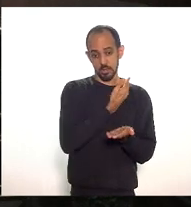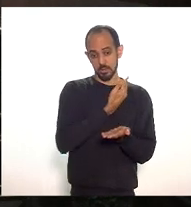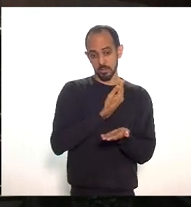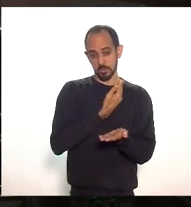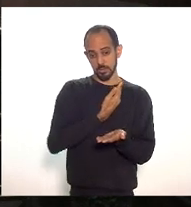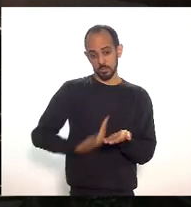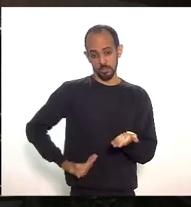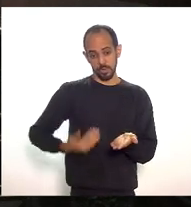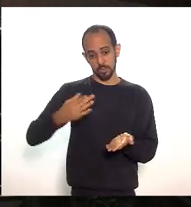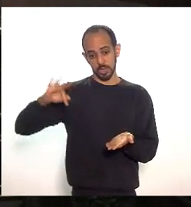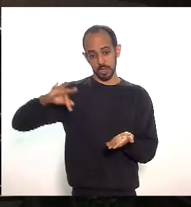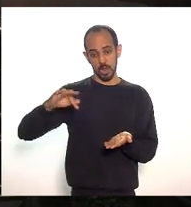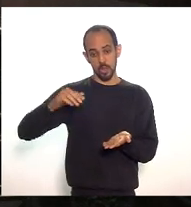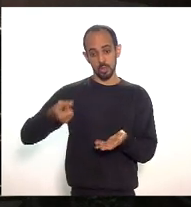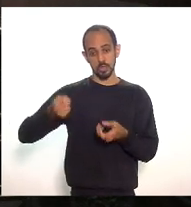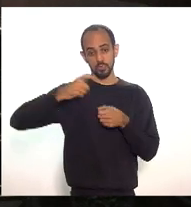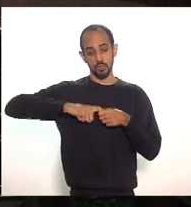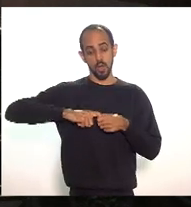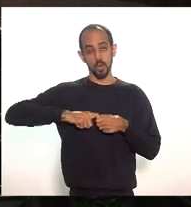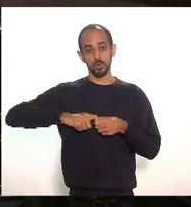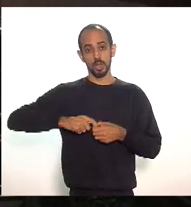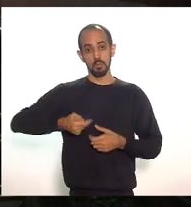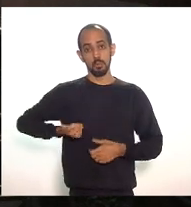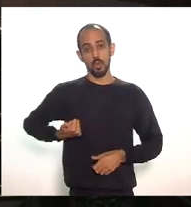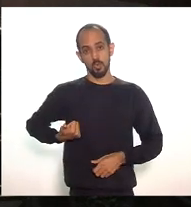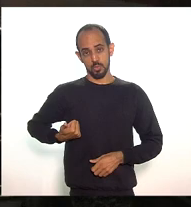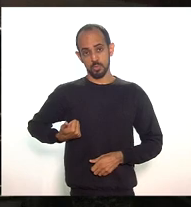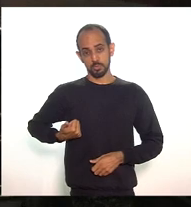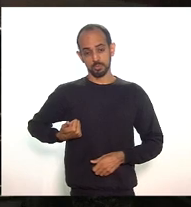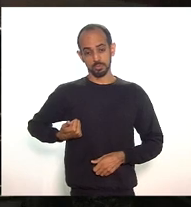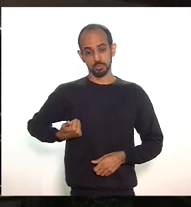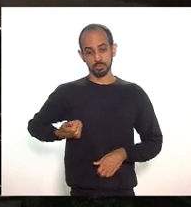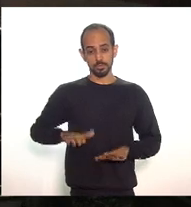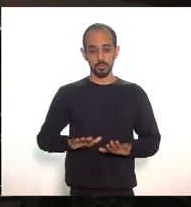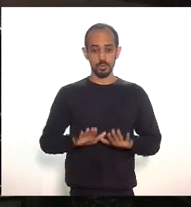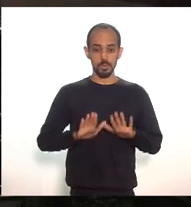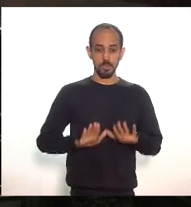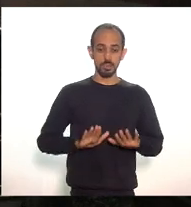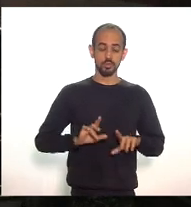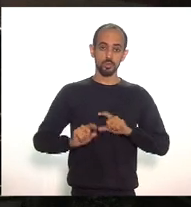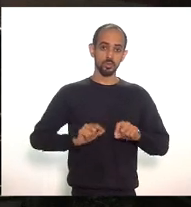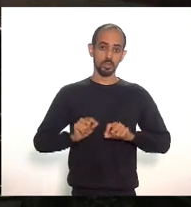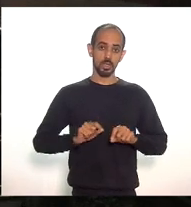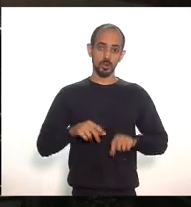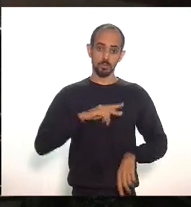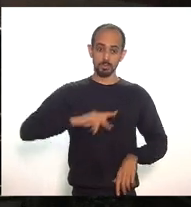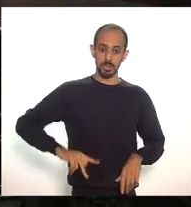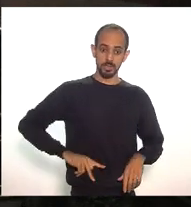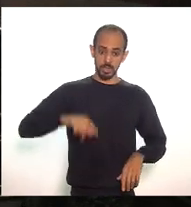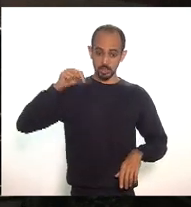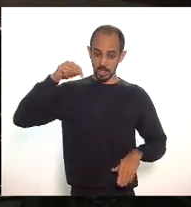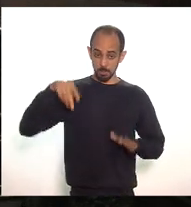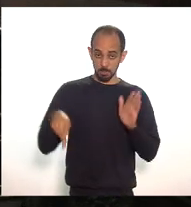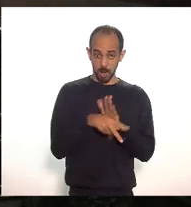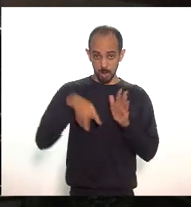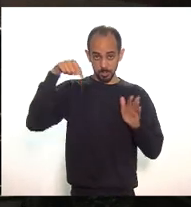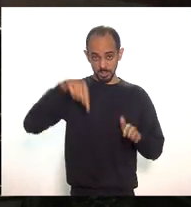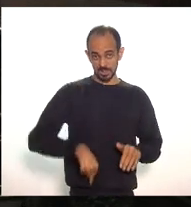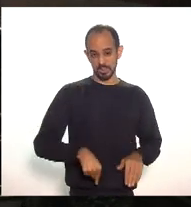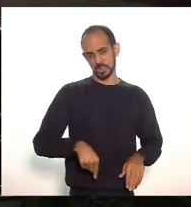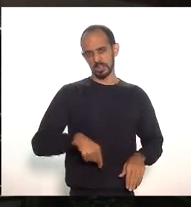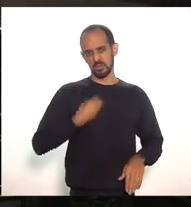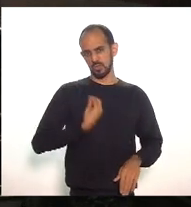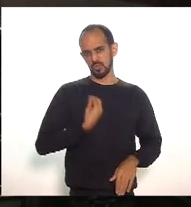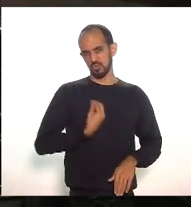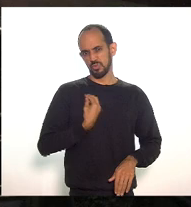merreca Oi e aí vai uma crítica ao presidente o que que o preço é desde que é do estado do Rio de Janeiro não nasceu aqui